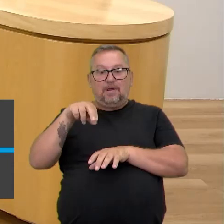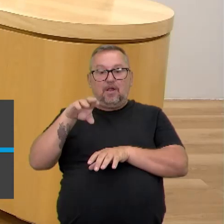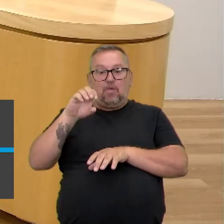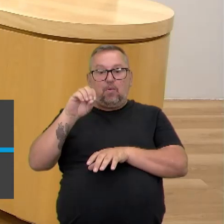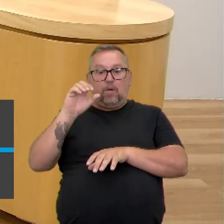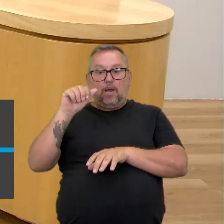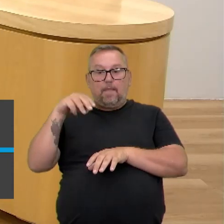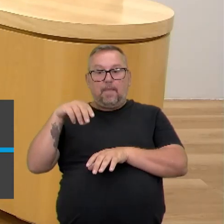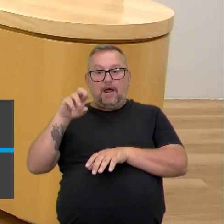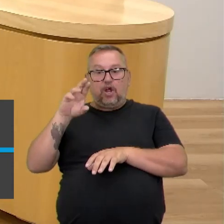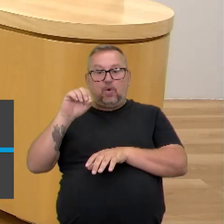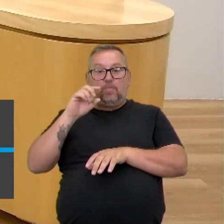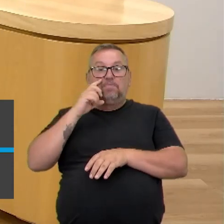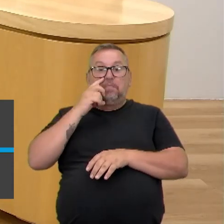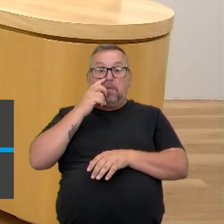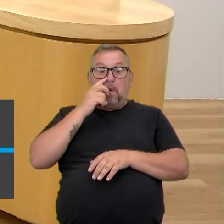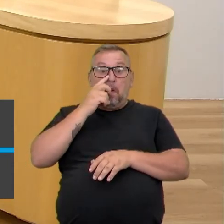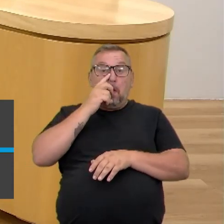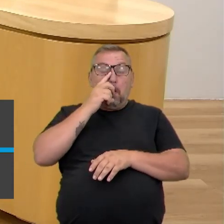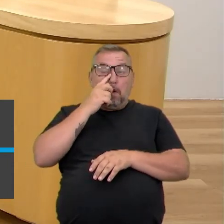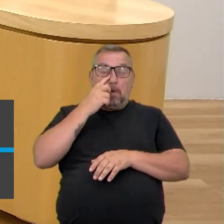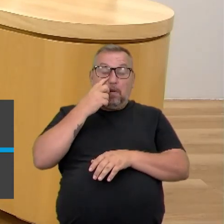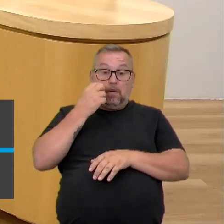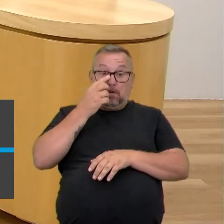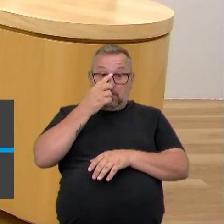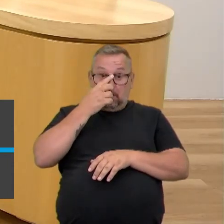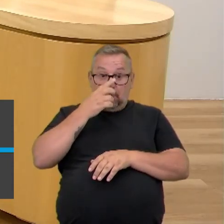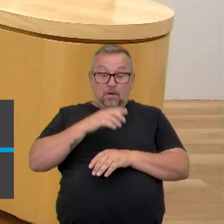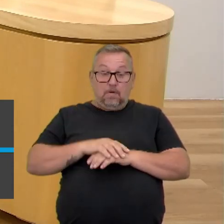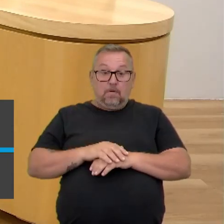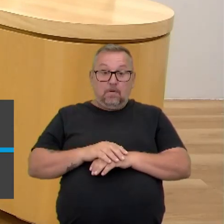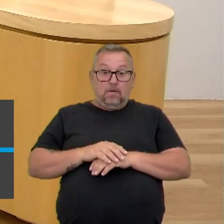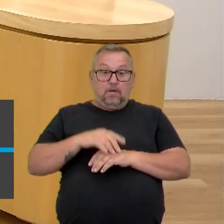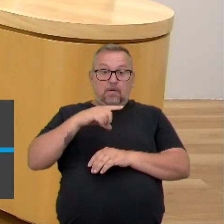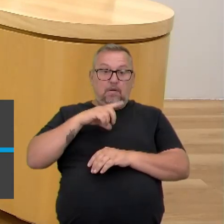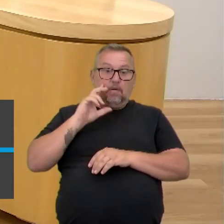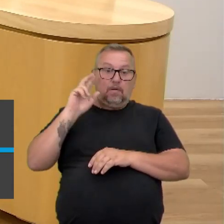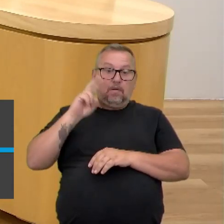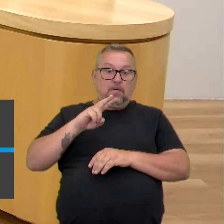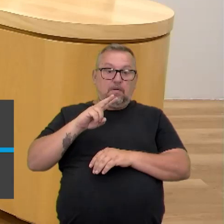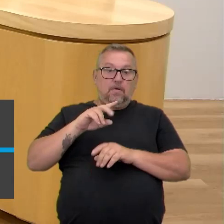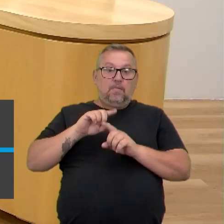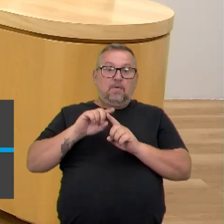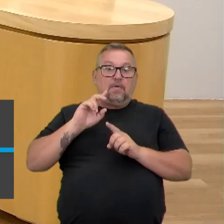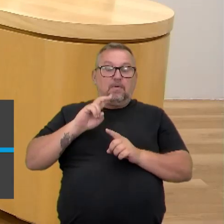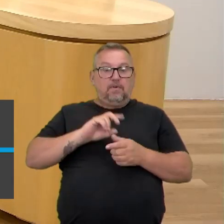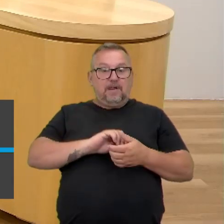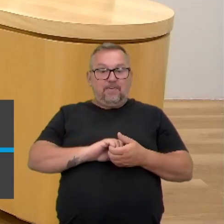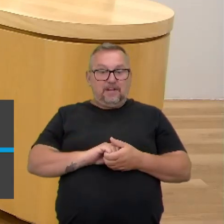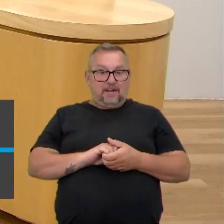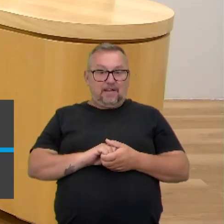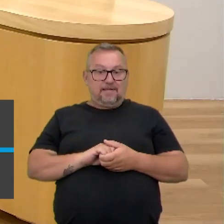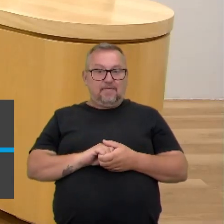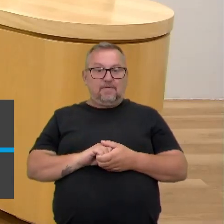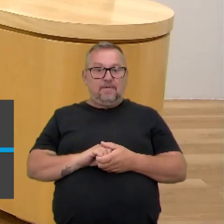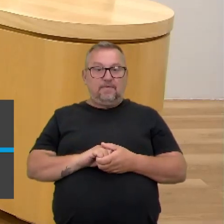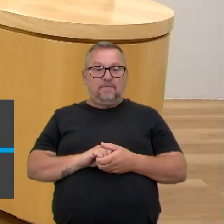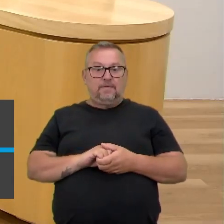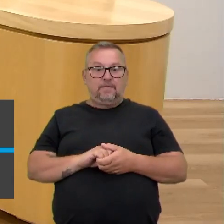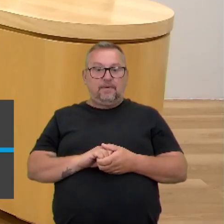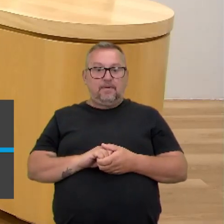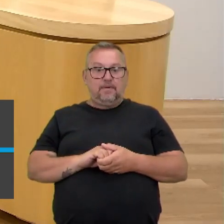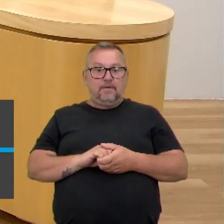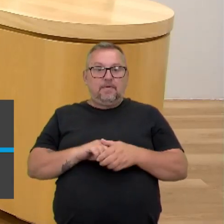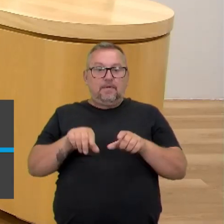longe e hoje é super valorizado. A gente está acabando aqui, eu tenho que me adiantar, é uma pena. Olha lá. E a gente tem no final as